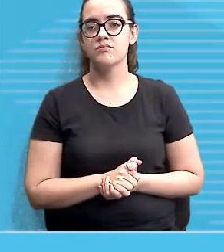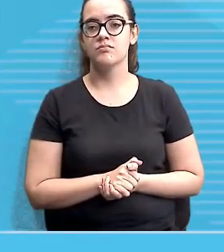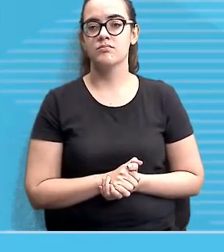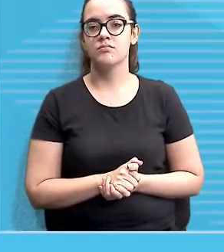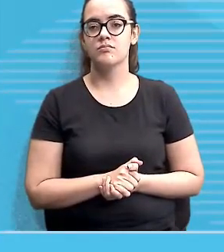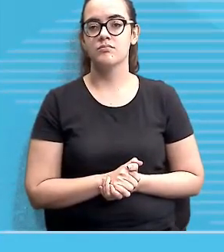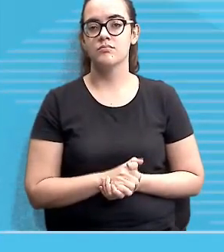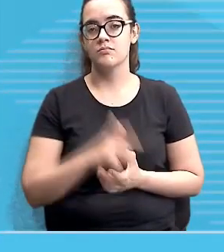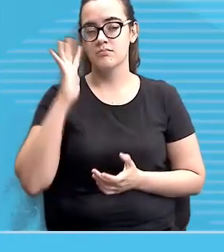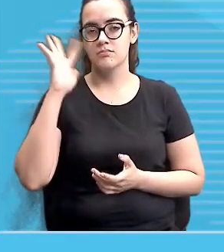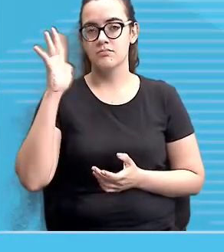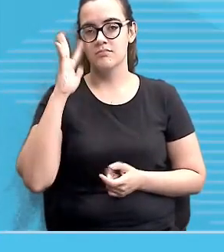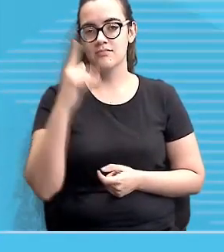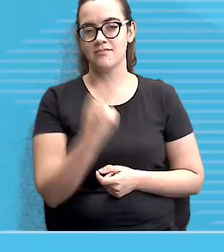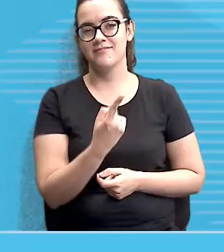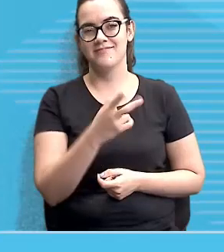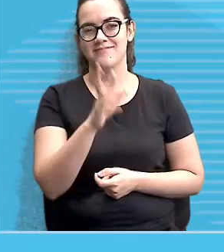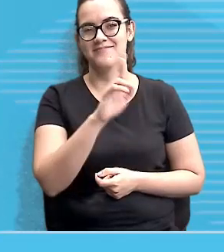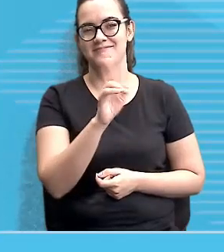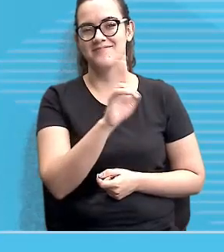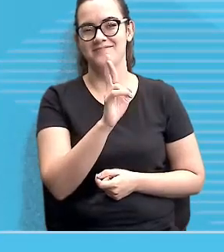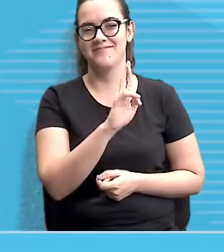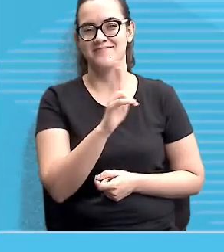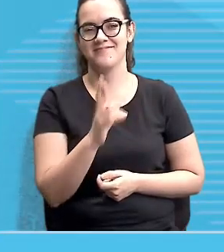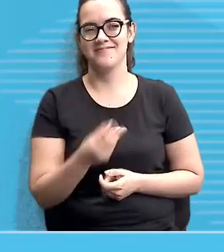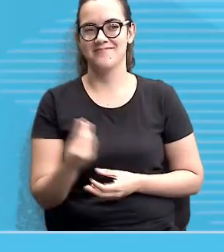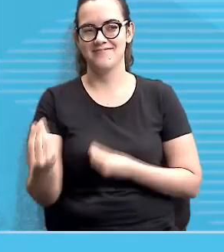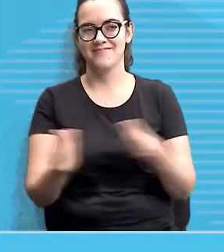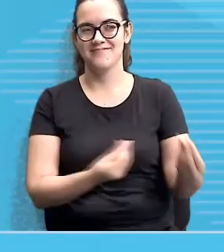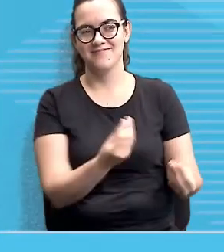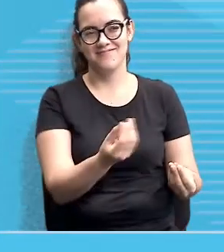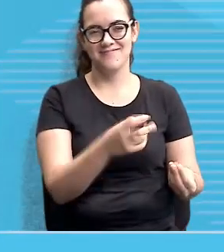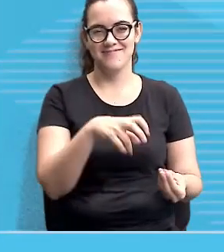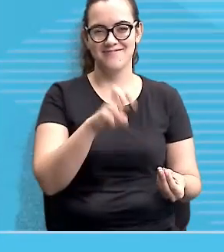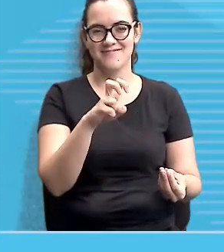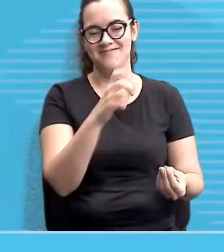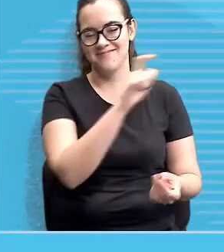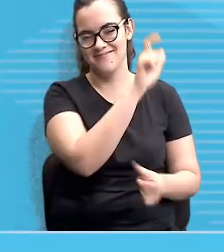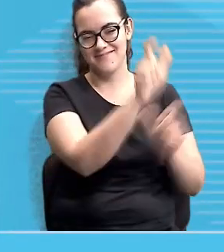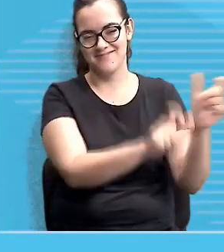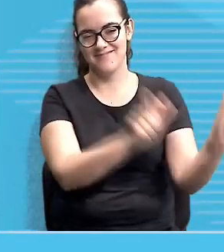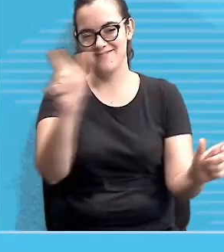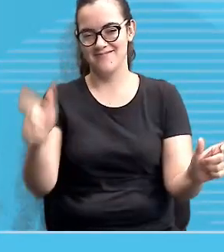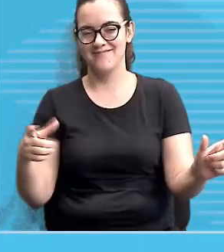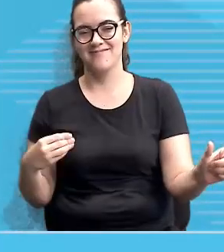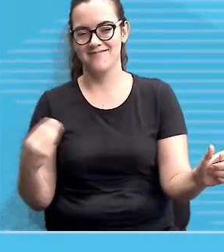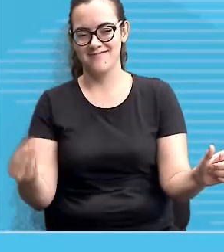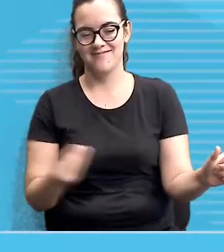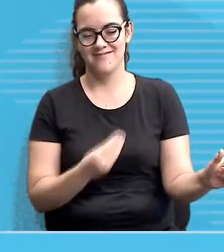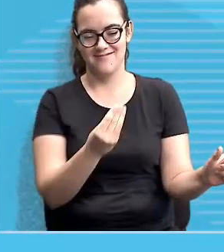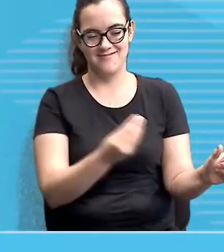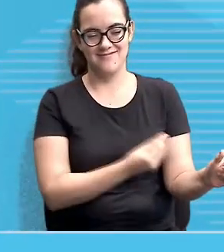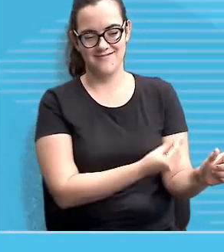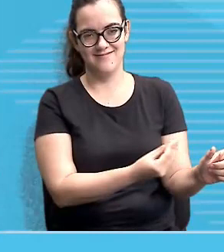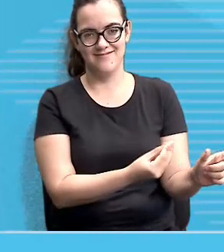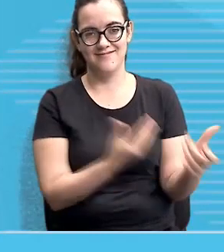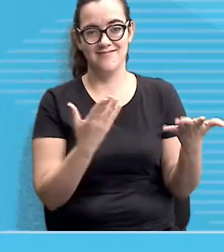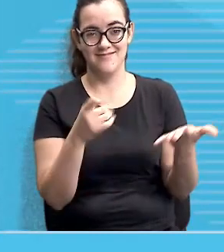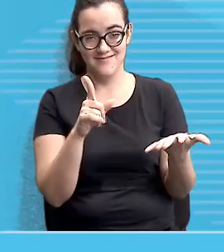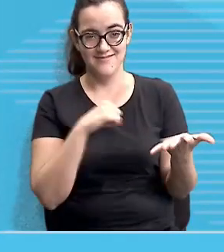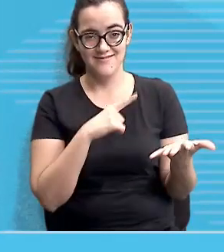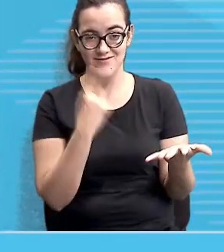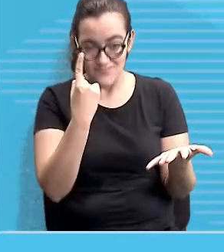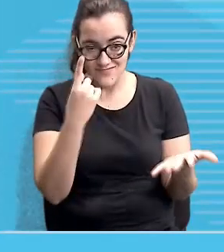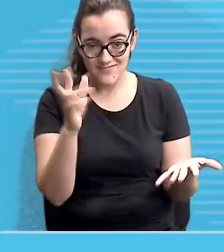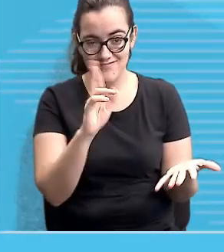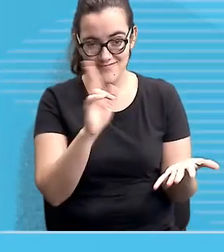e tu tem um real tem que dividir um real Olha a situação que você chegou